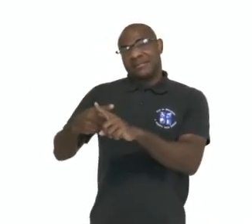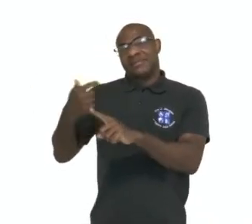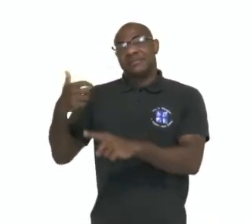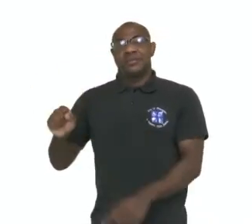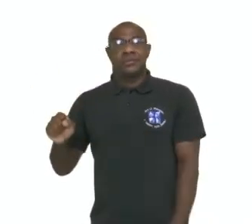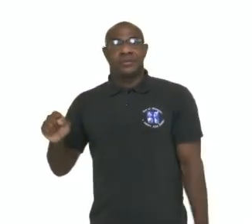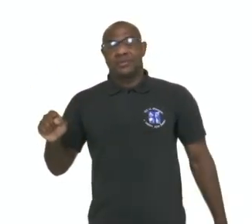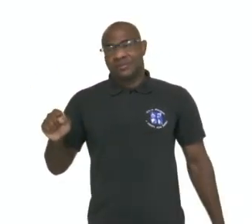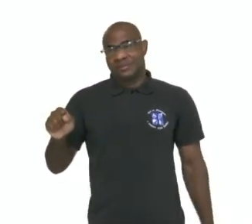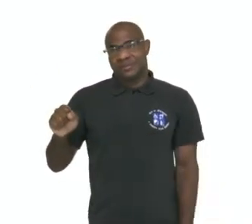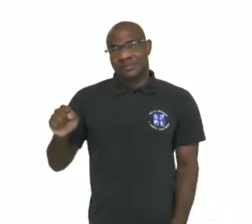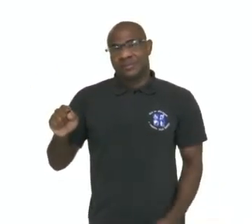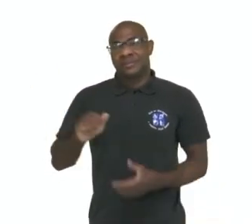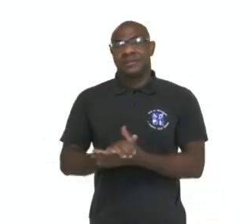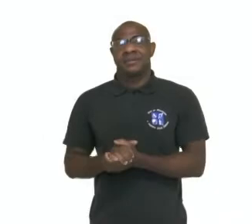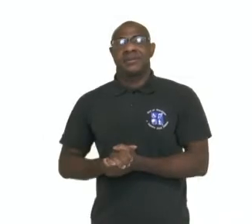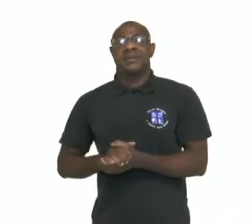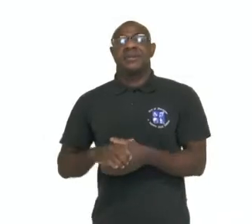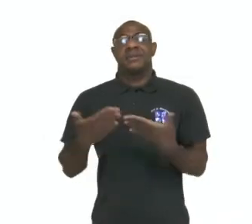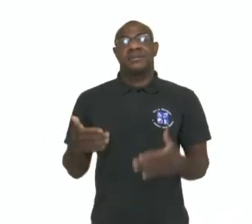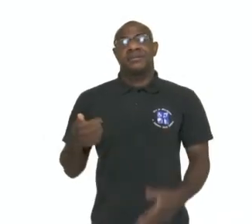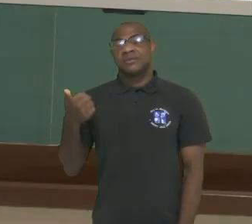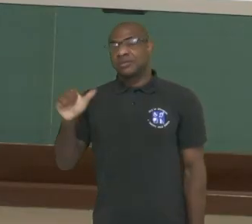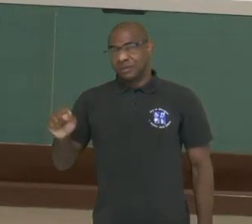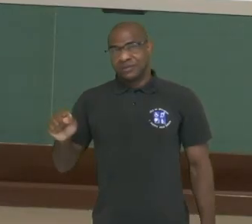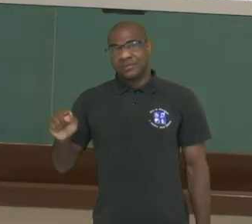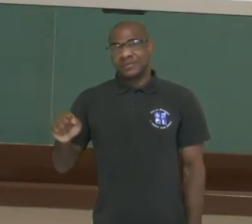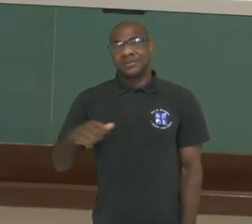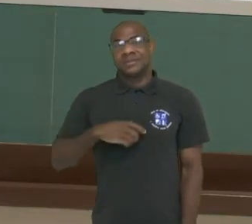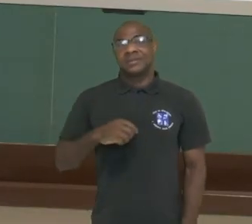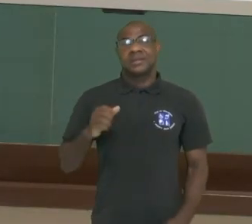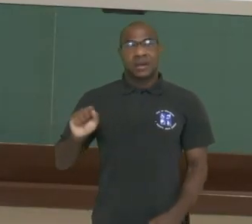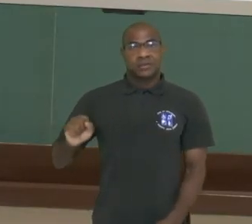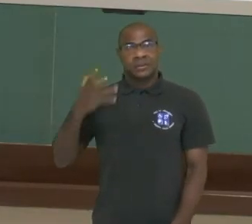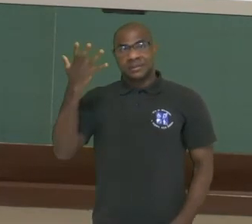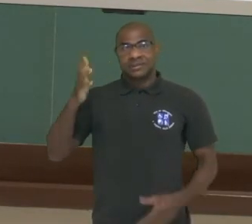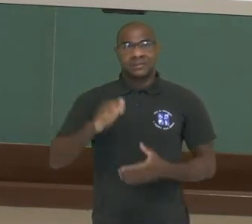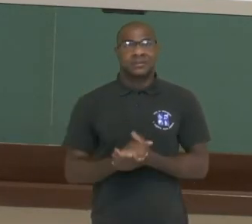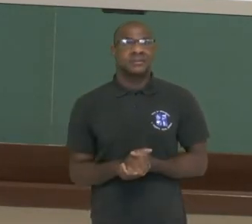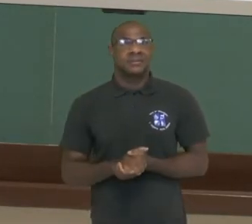no cromossomo 18 que a alteração ocorreu.